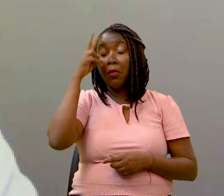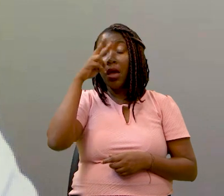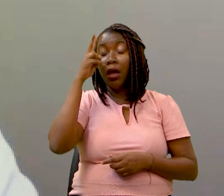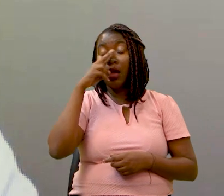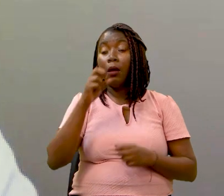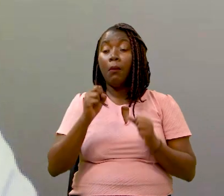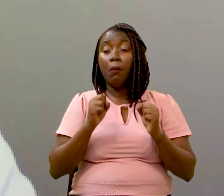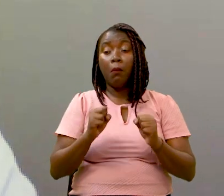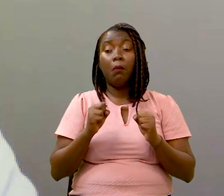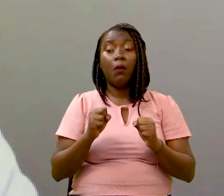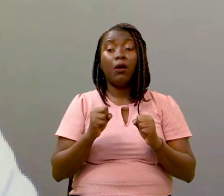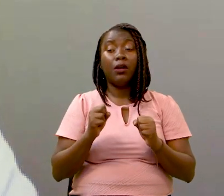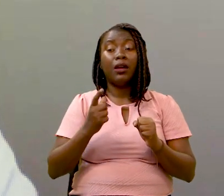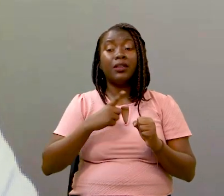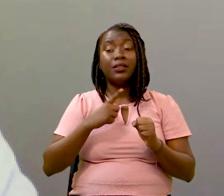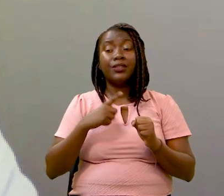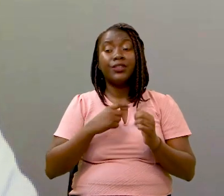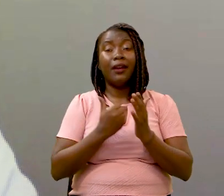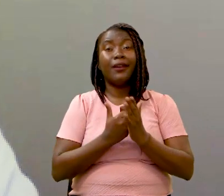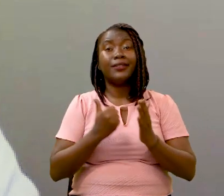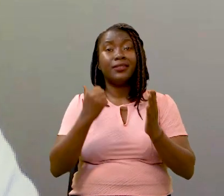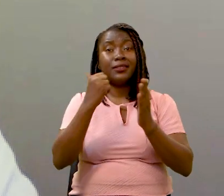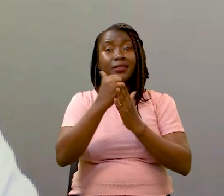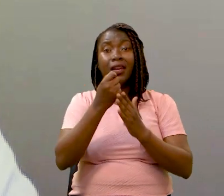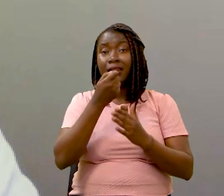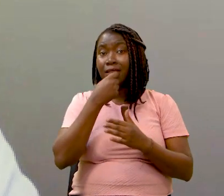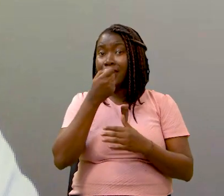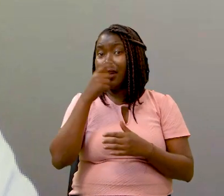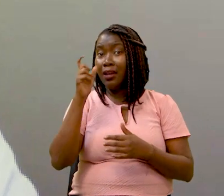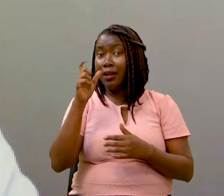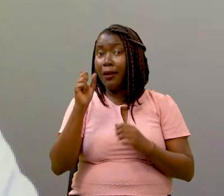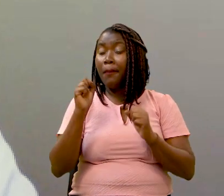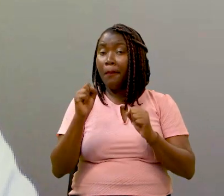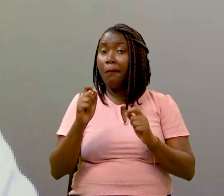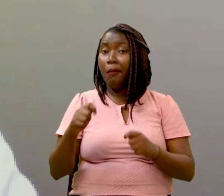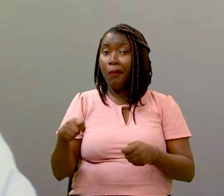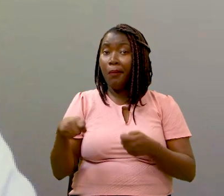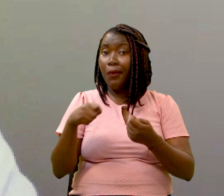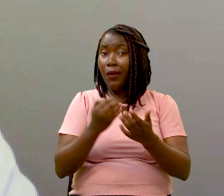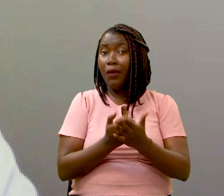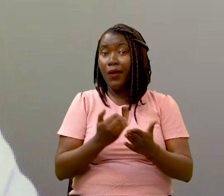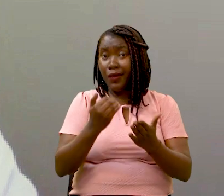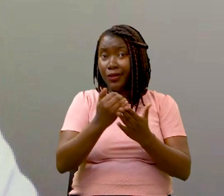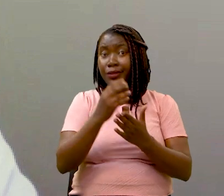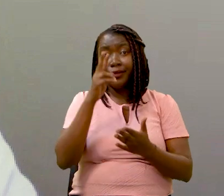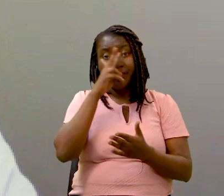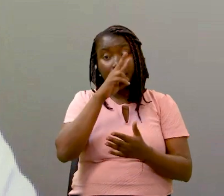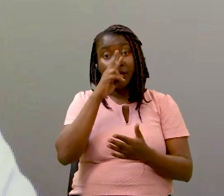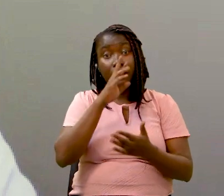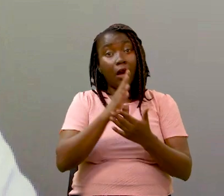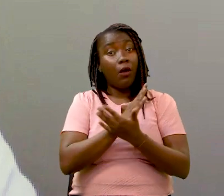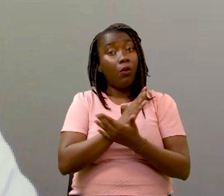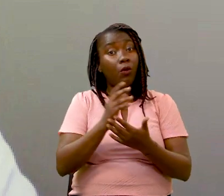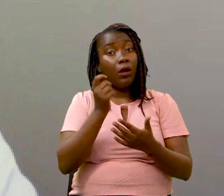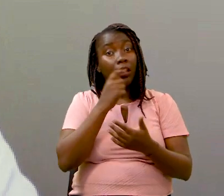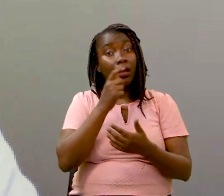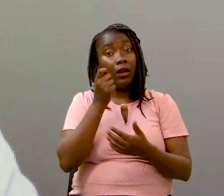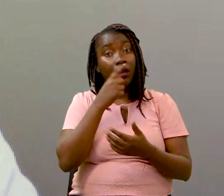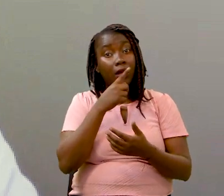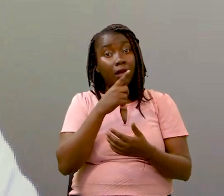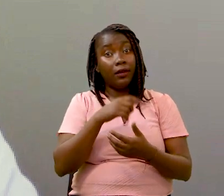lembrado, pode, viu? Existem, o excesso de analgésico pode levar, pode agravar o quadro, e